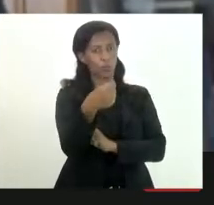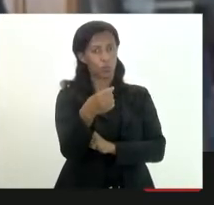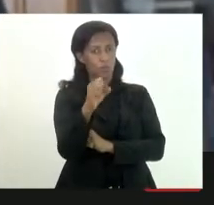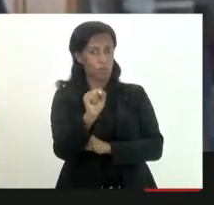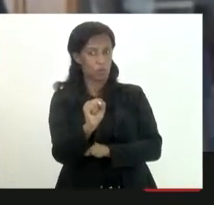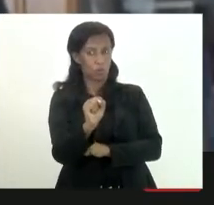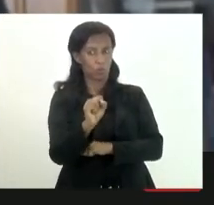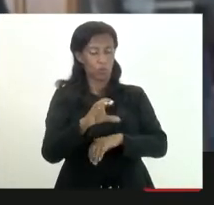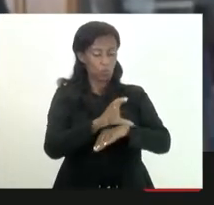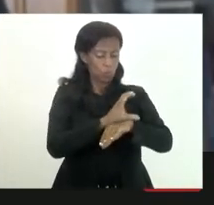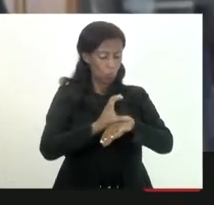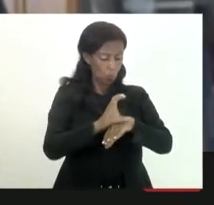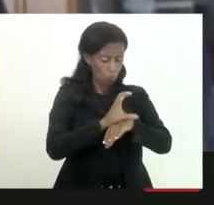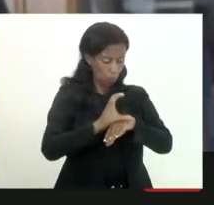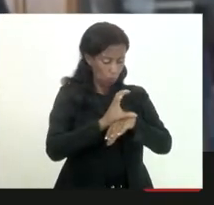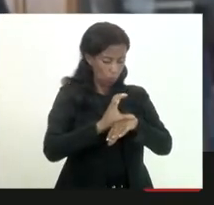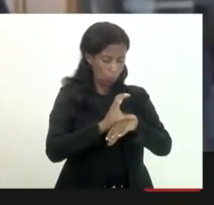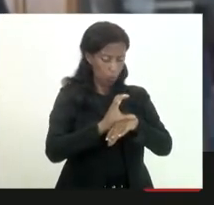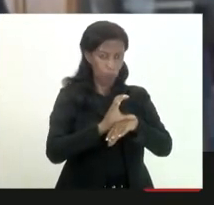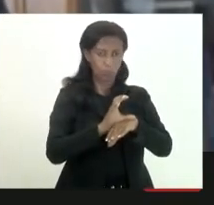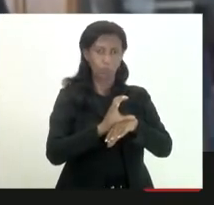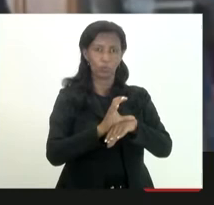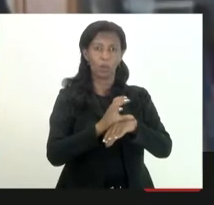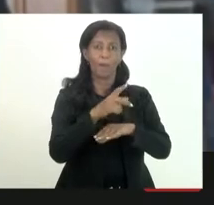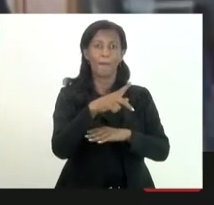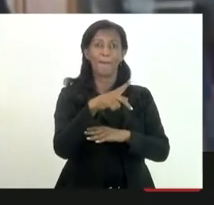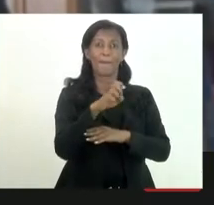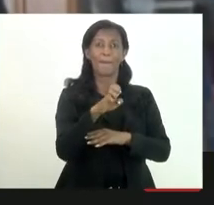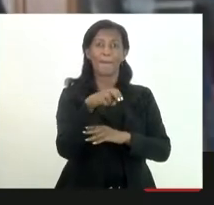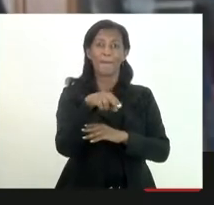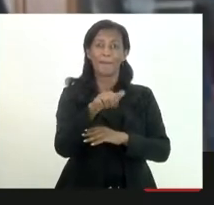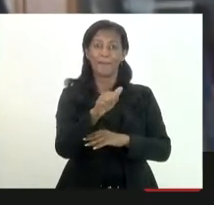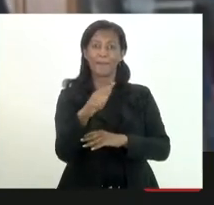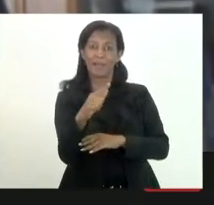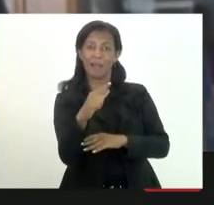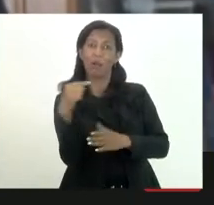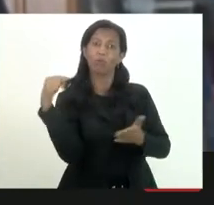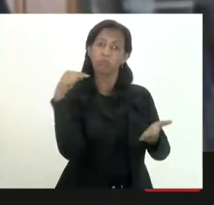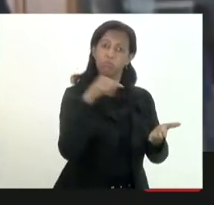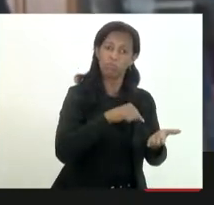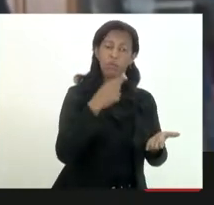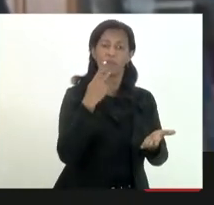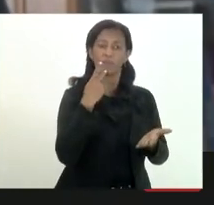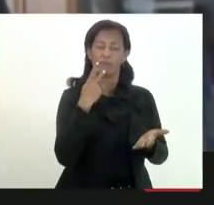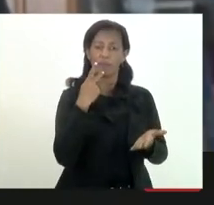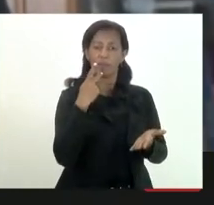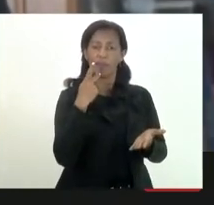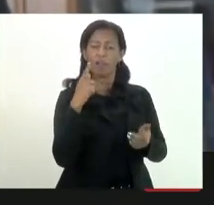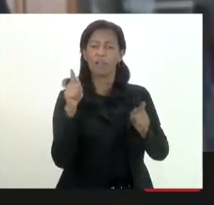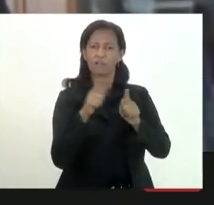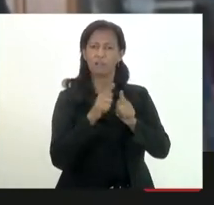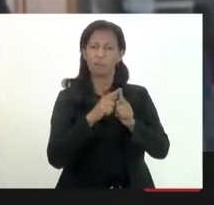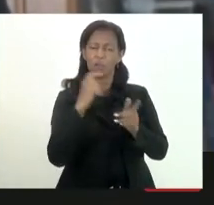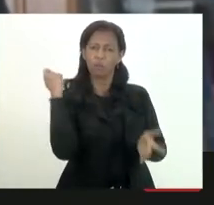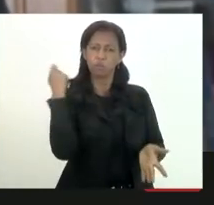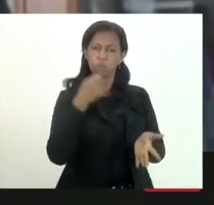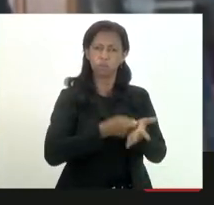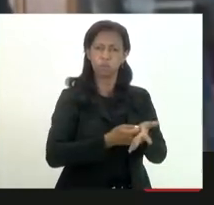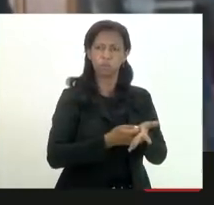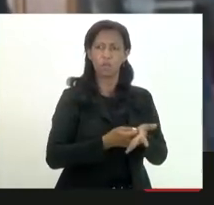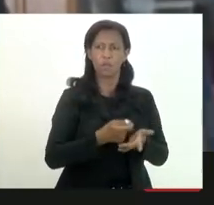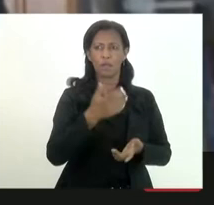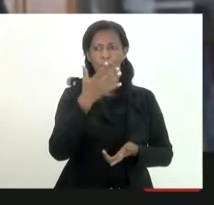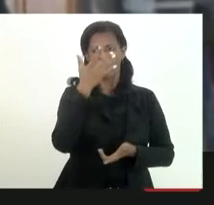Código Penal, que ali vai falar, inclusive, de sentença para quem vem